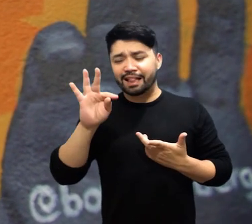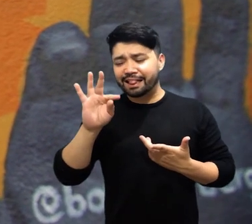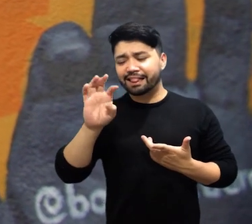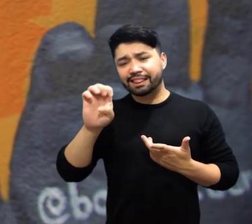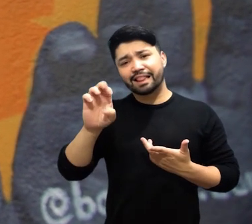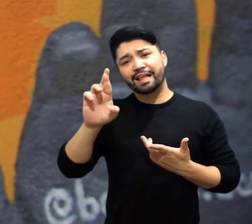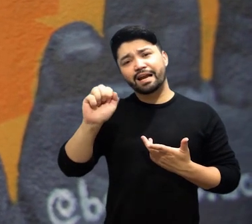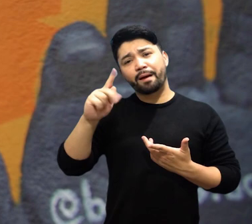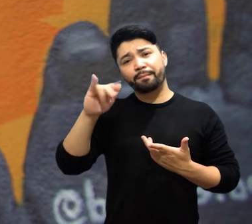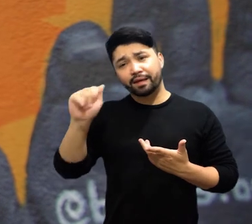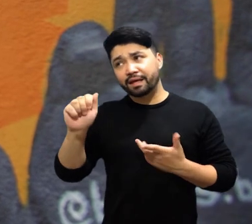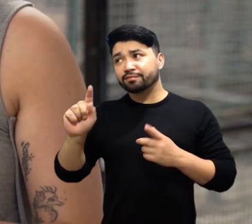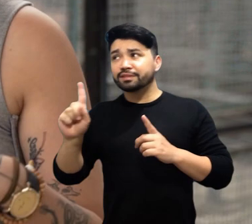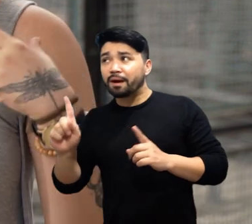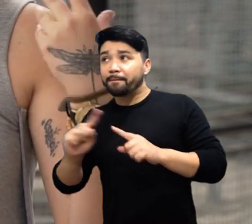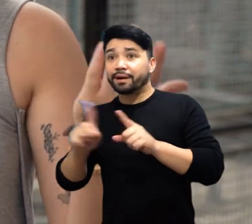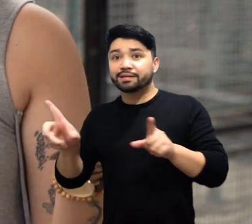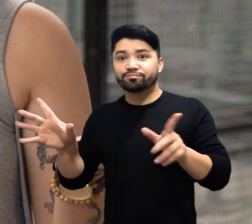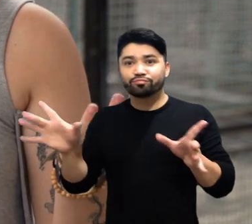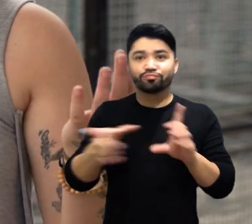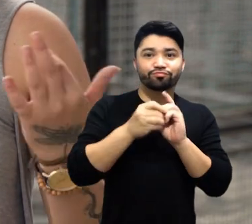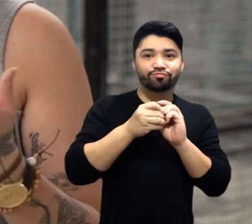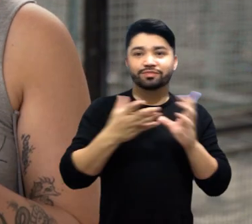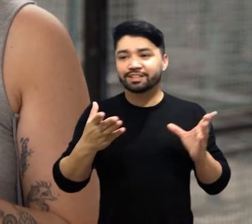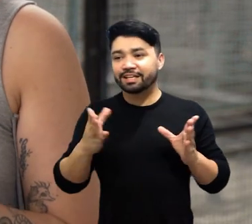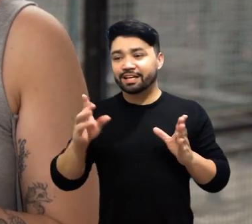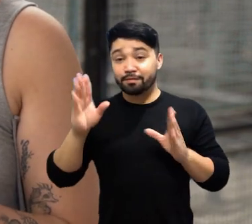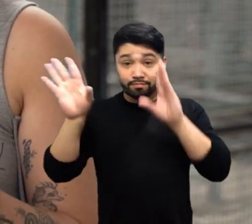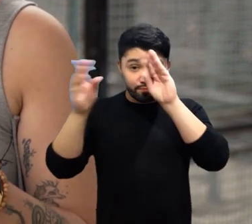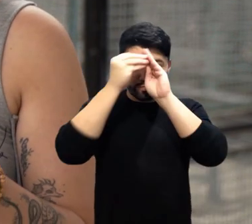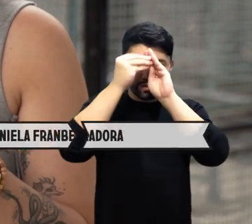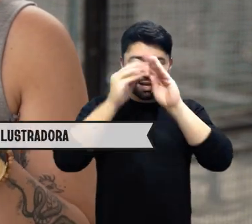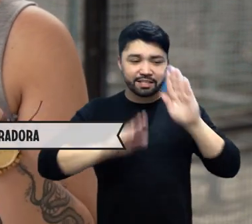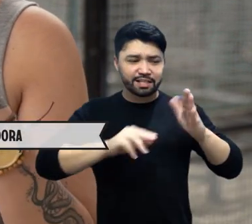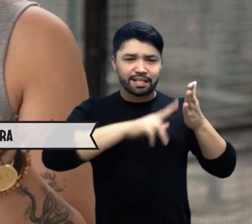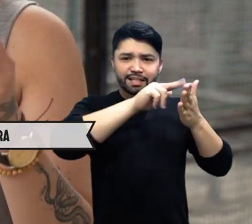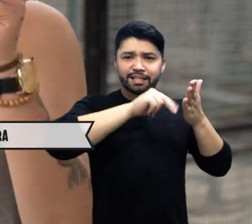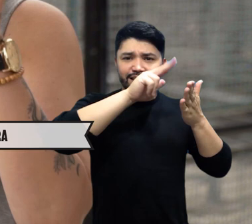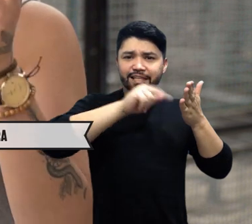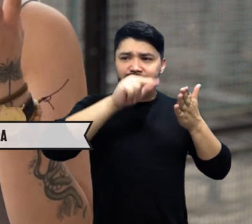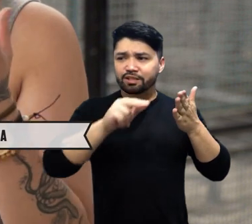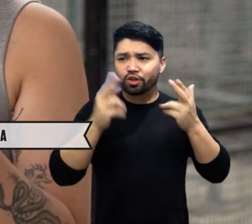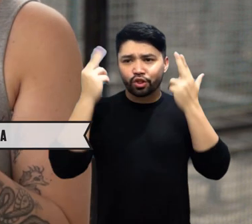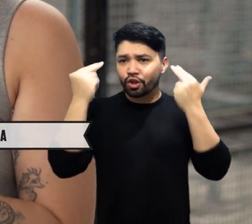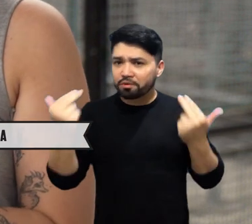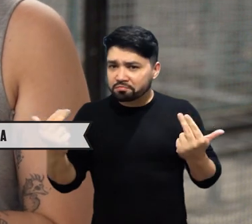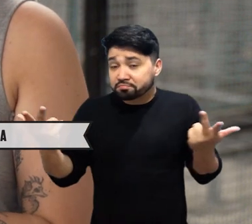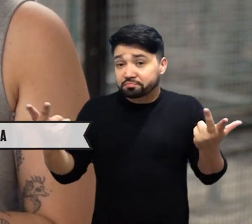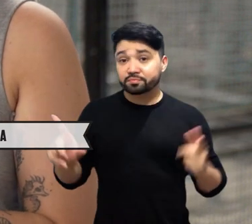algo que me complementa. Então eu acho que o que eu vou fazer aqui, por mais que seja um desenho que ele seja mais comum, digamos